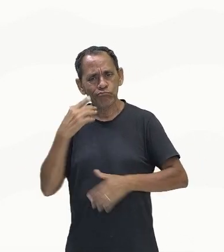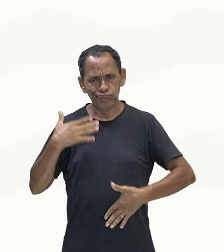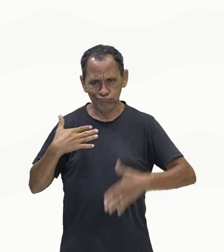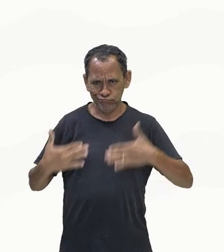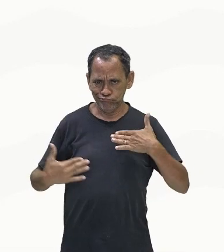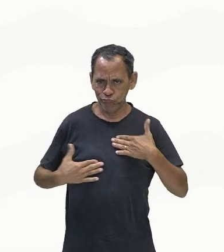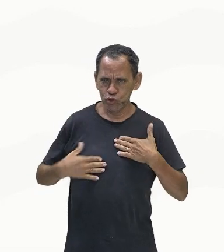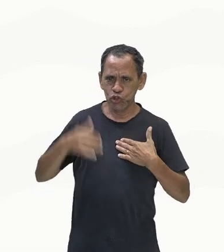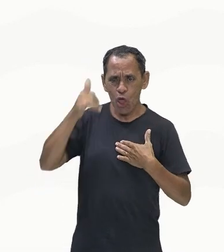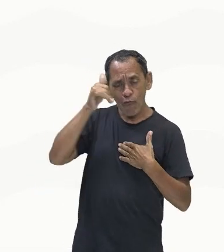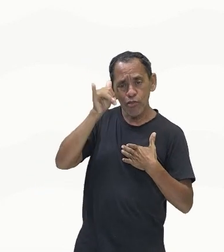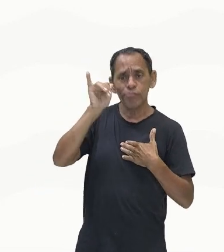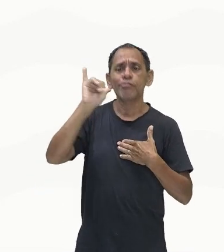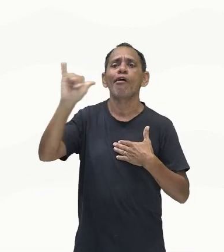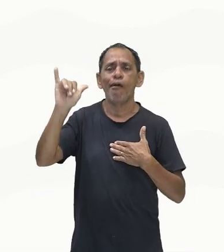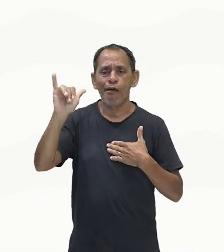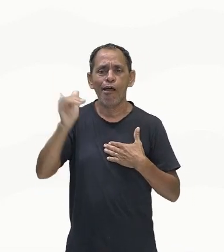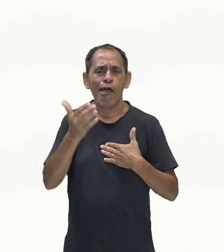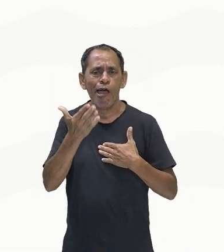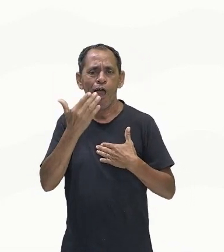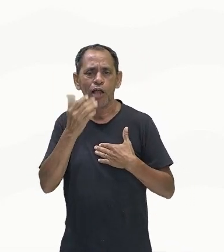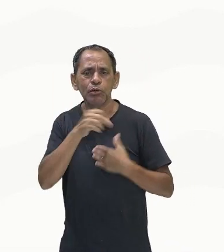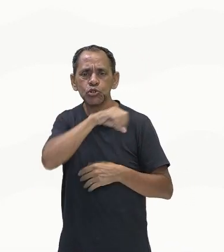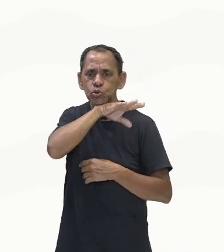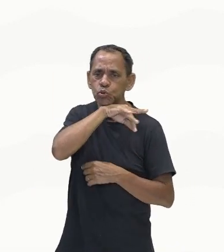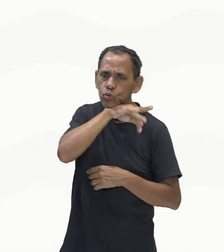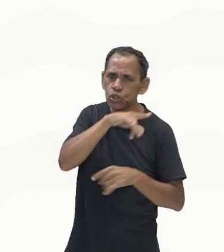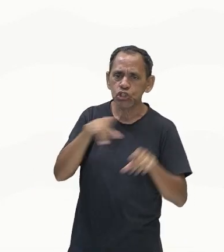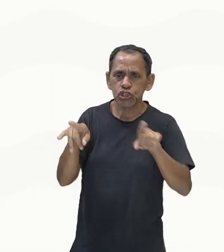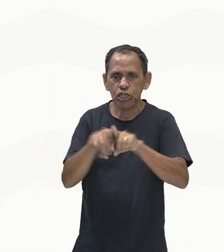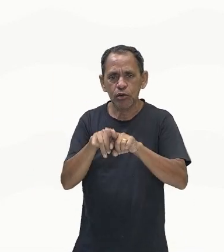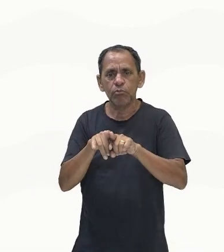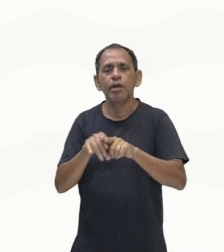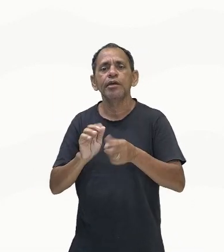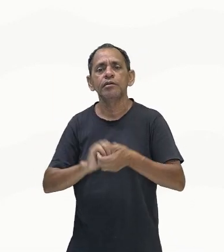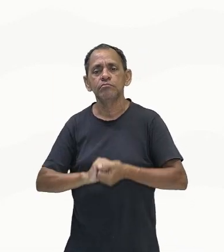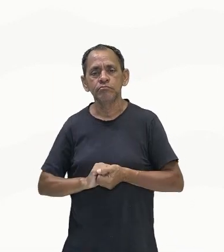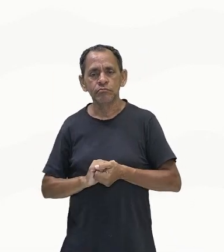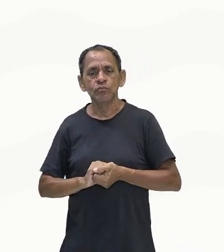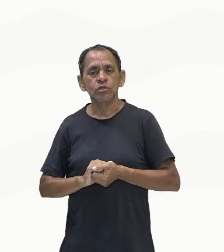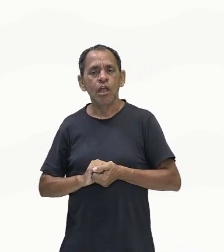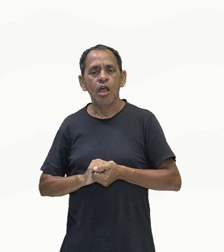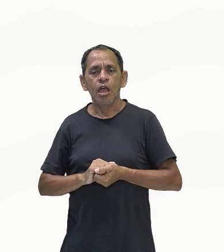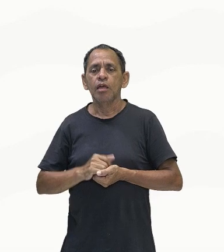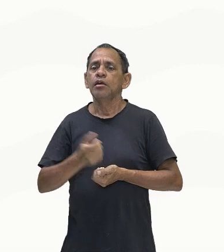alimentos industrializados, cuidar da higiene corporal e não se automedicar.